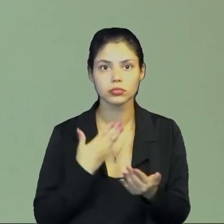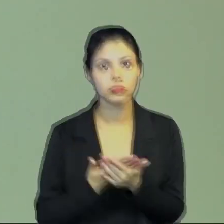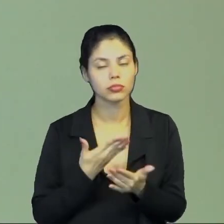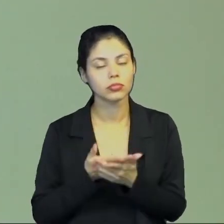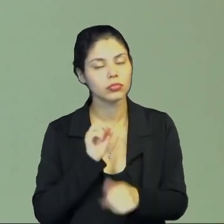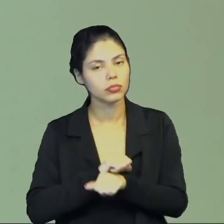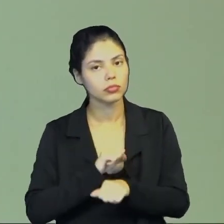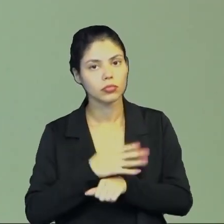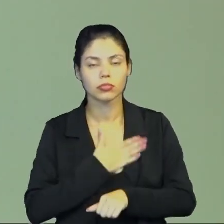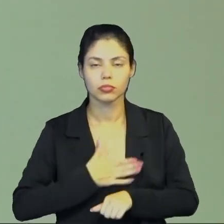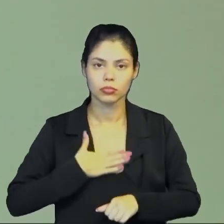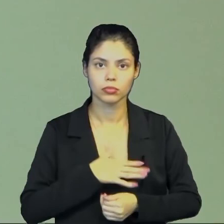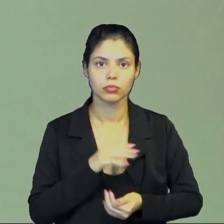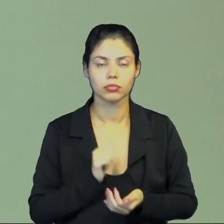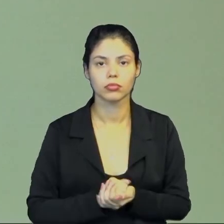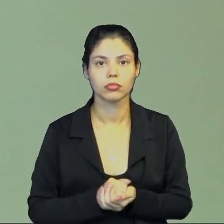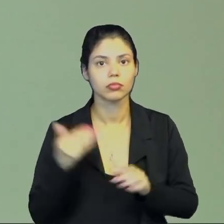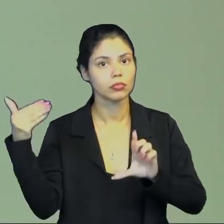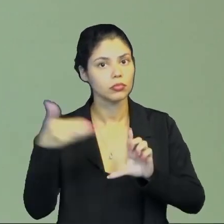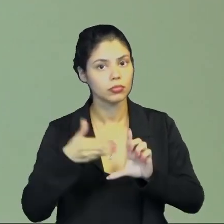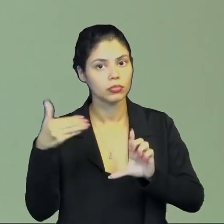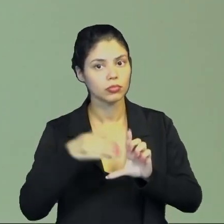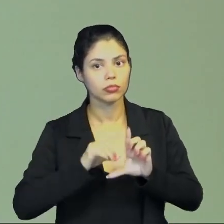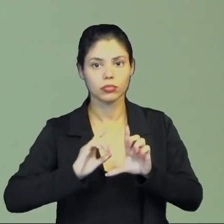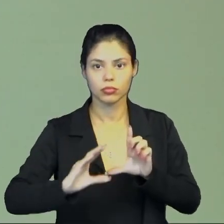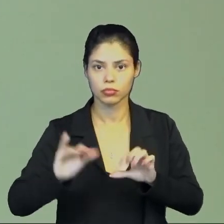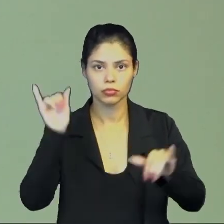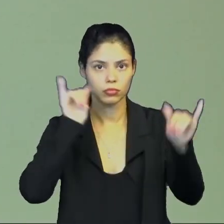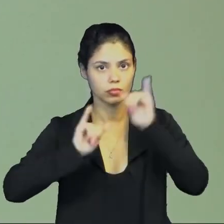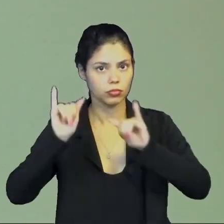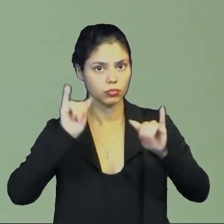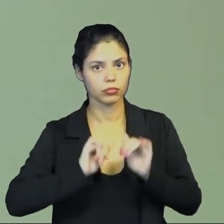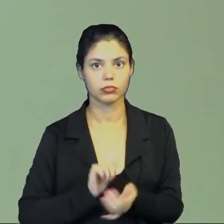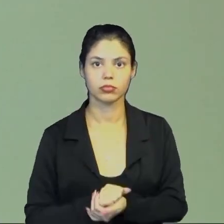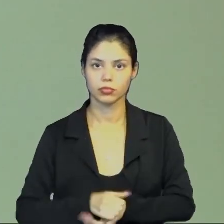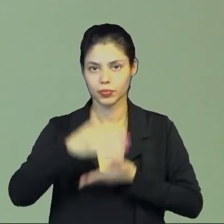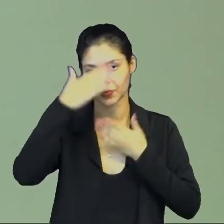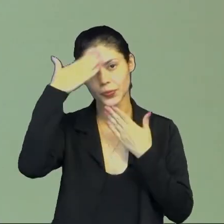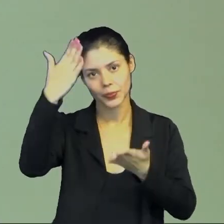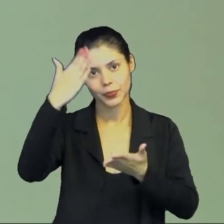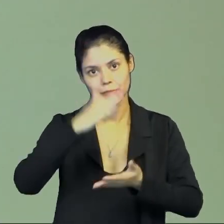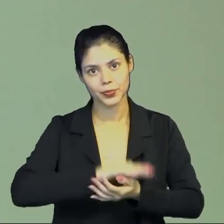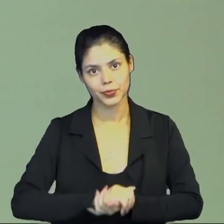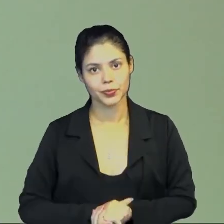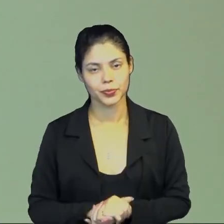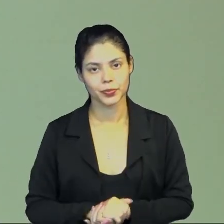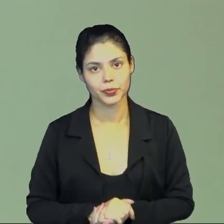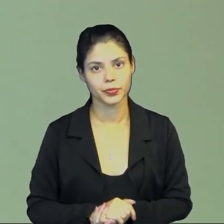aula. Espero que vocês tenham gostado. Para mais informações, acesse a plataforma Eduque. Muito obrigado.